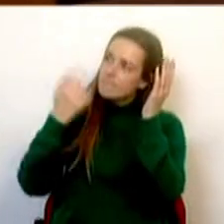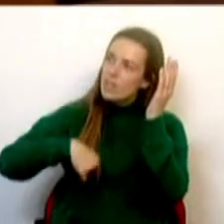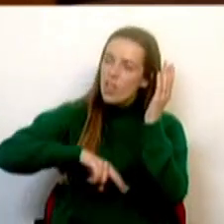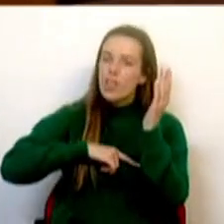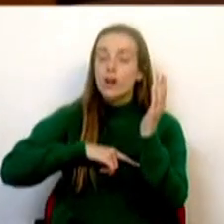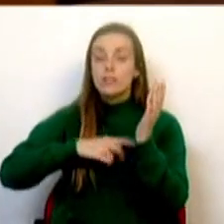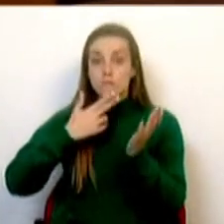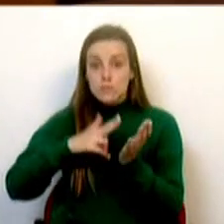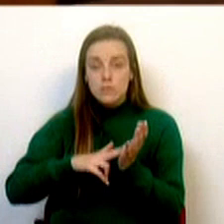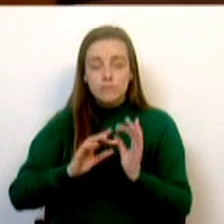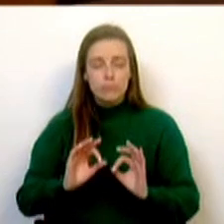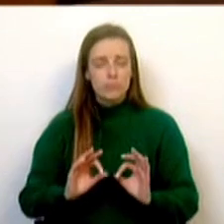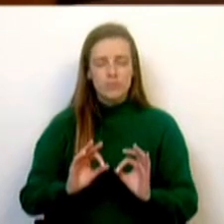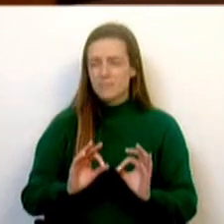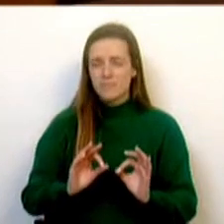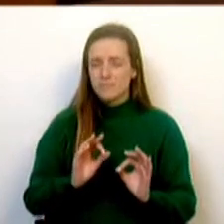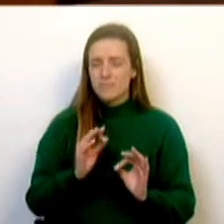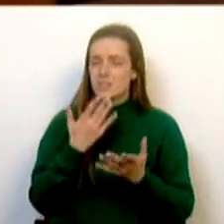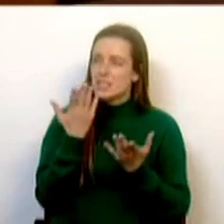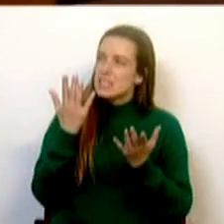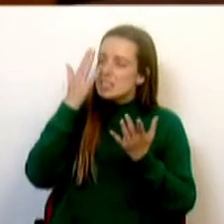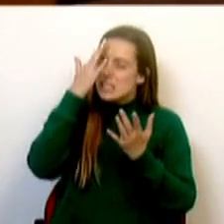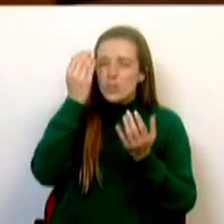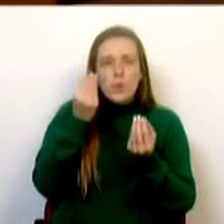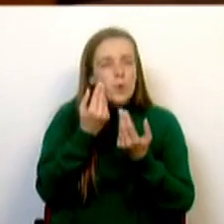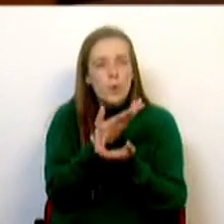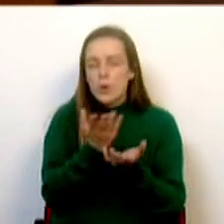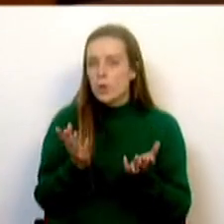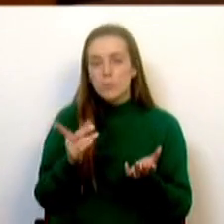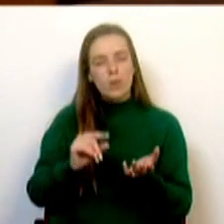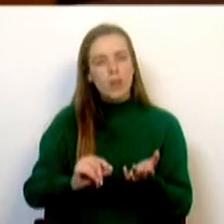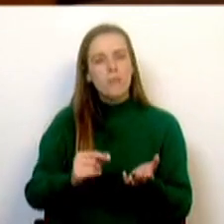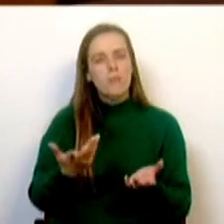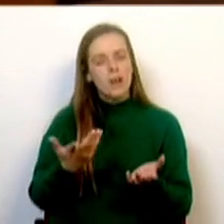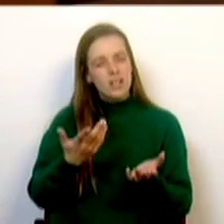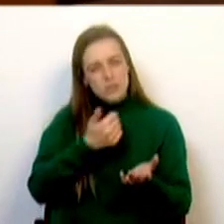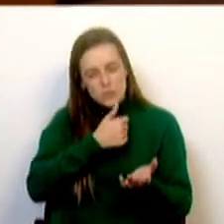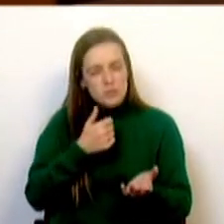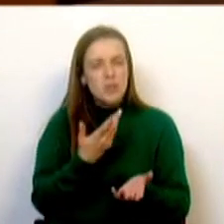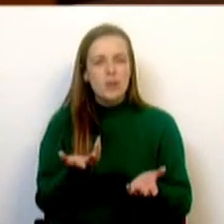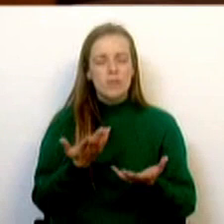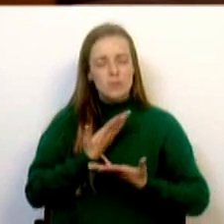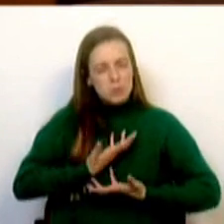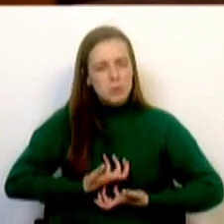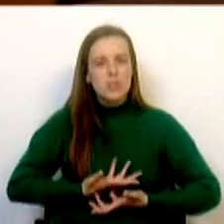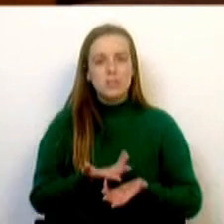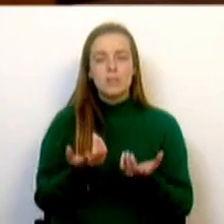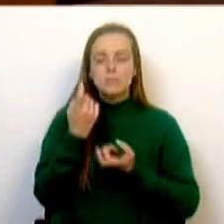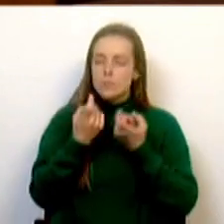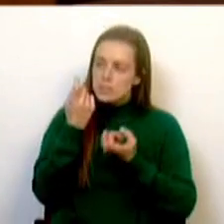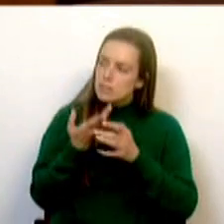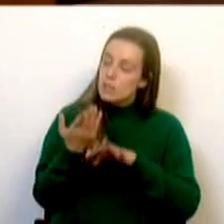a realidade impensável e dolorosa. Heródoto dizia que é preciso pensar o